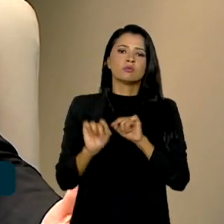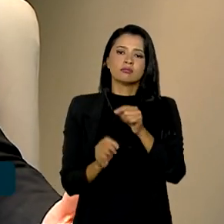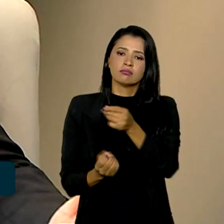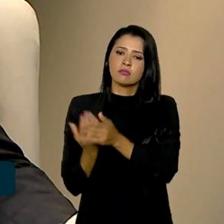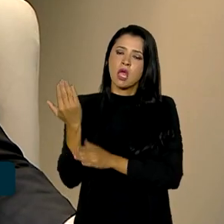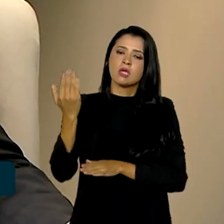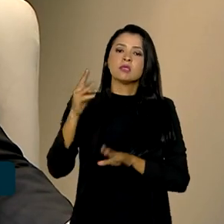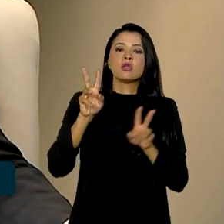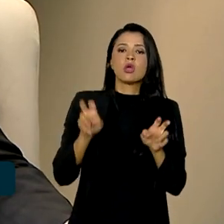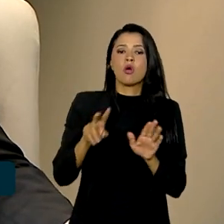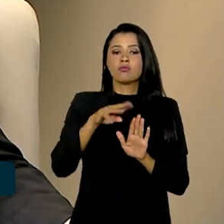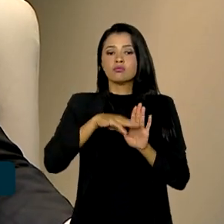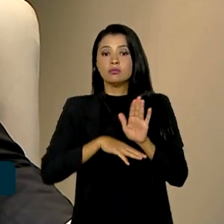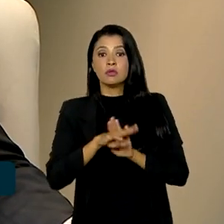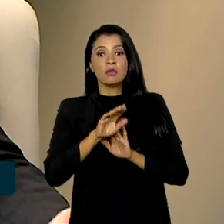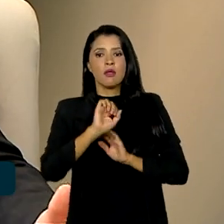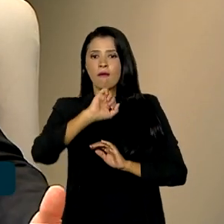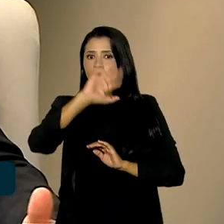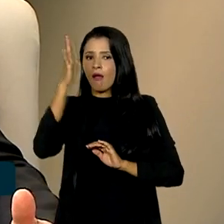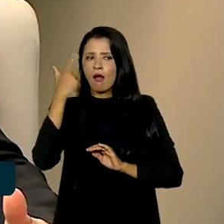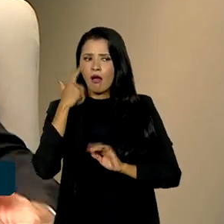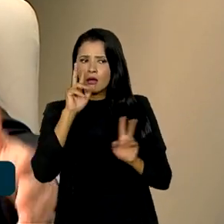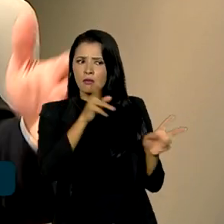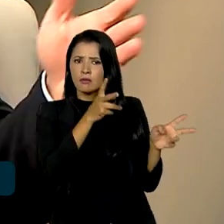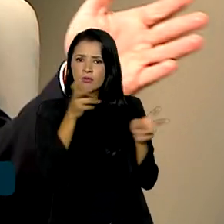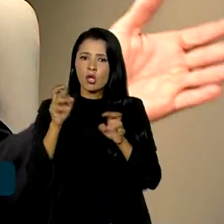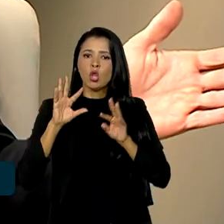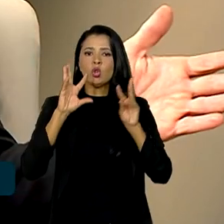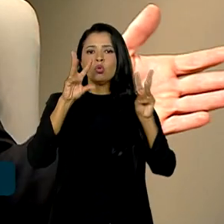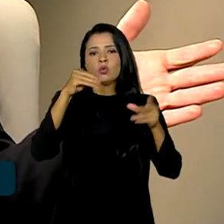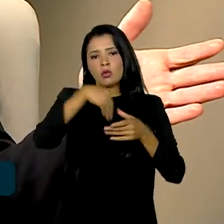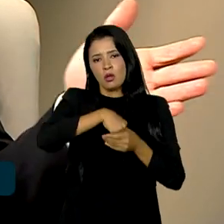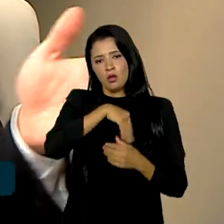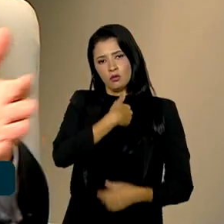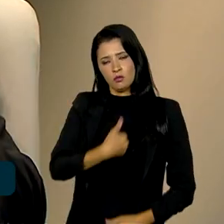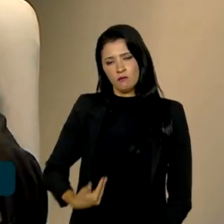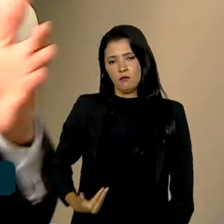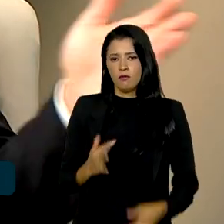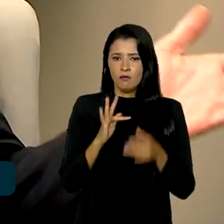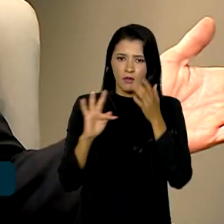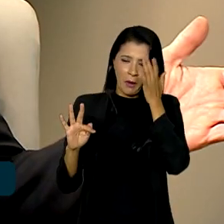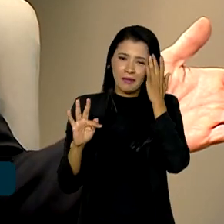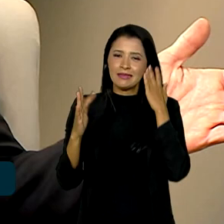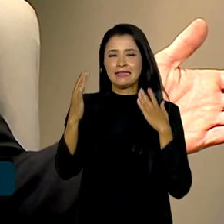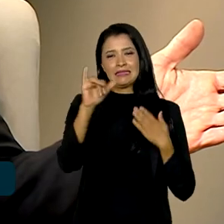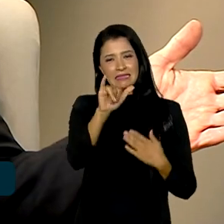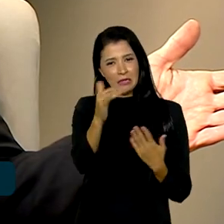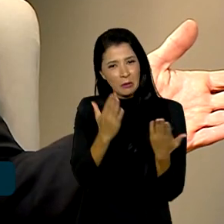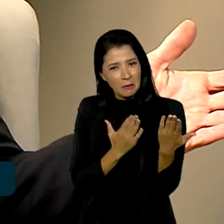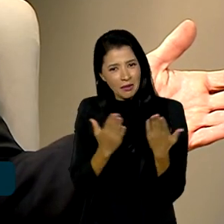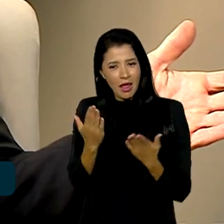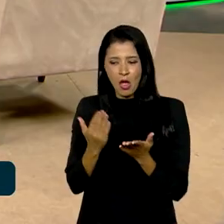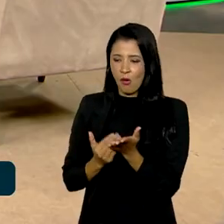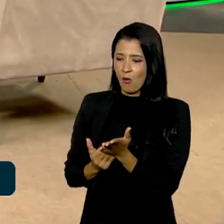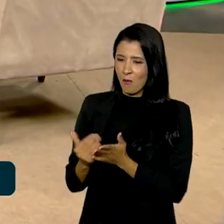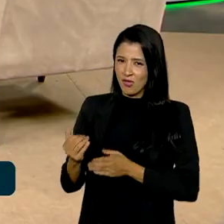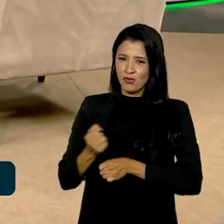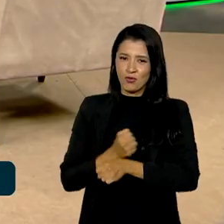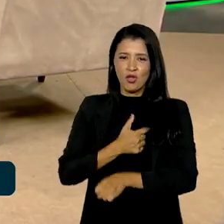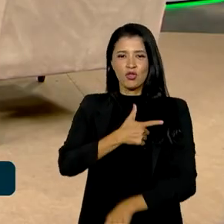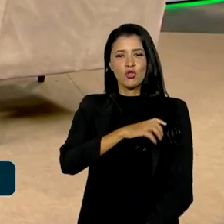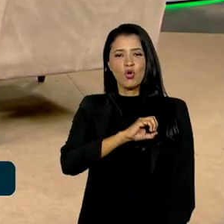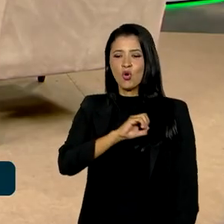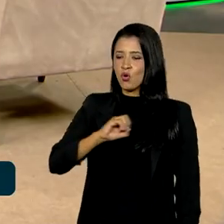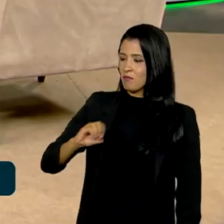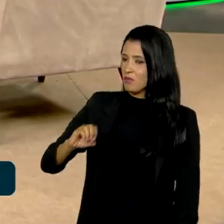de uma agenda de transparência dentro do governo federal. Se nós compararmos como era lá no começo da década de 2000